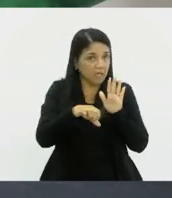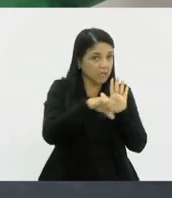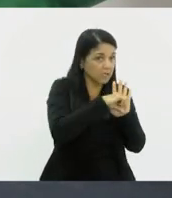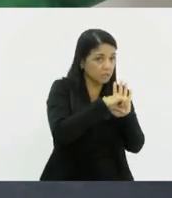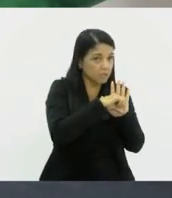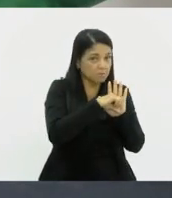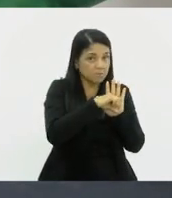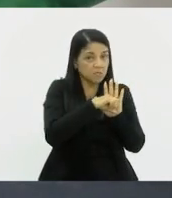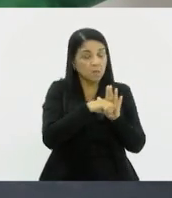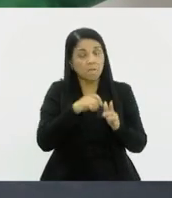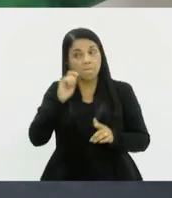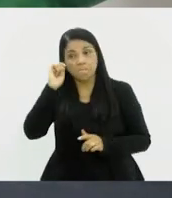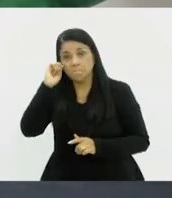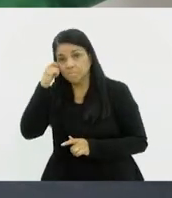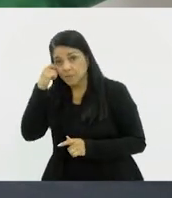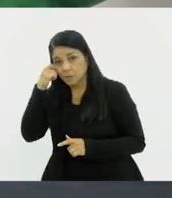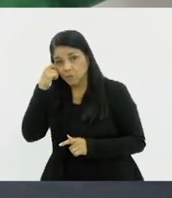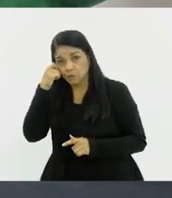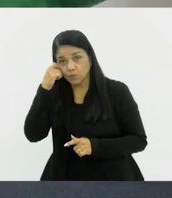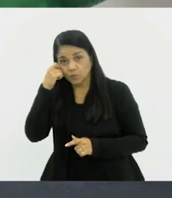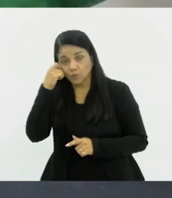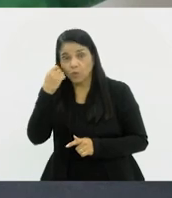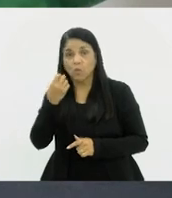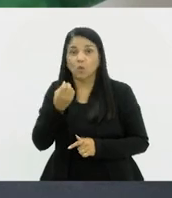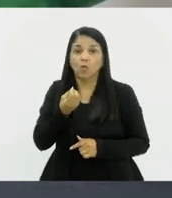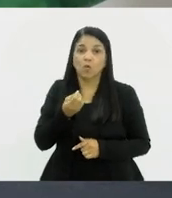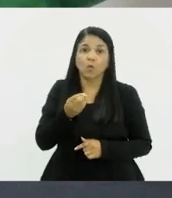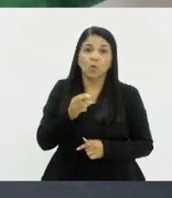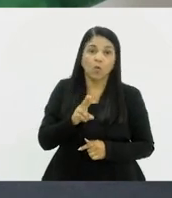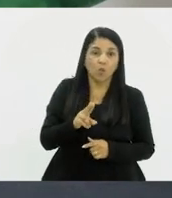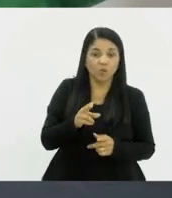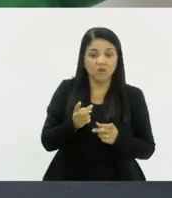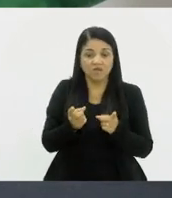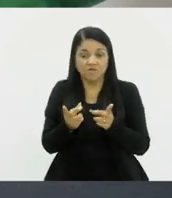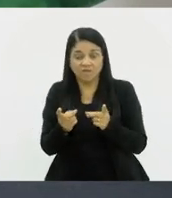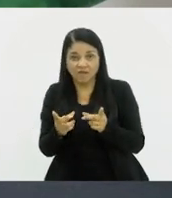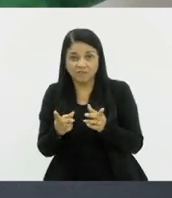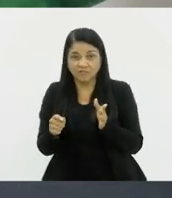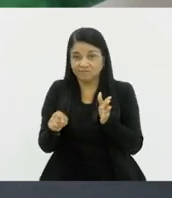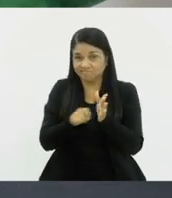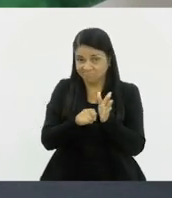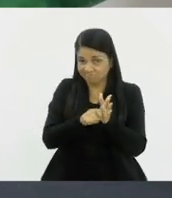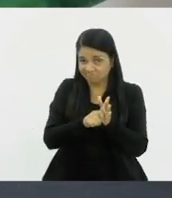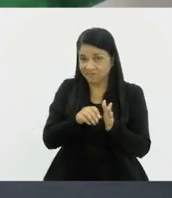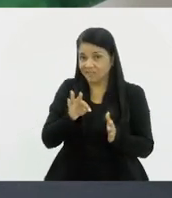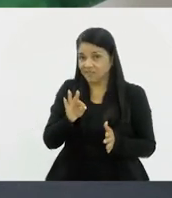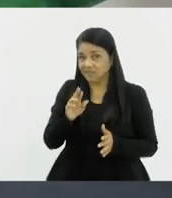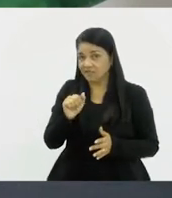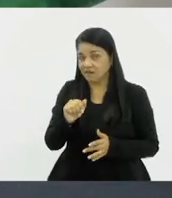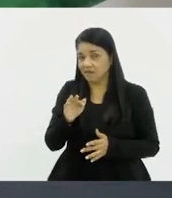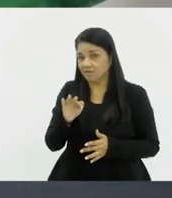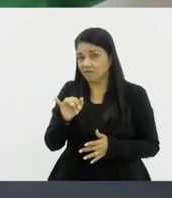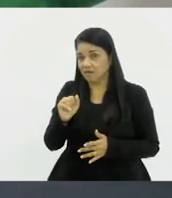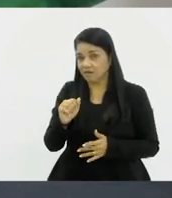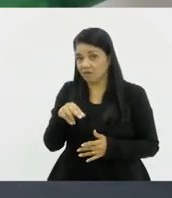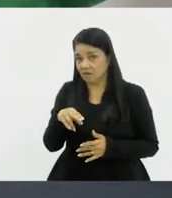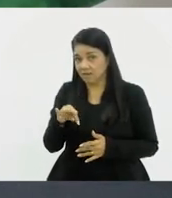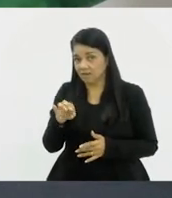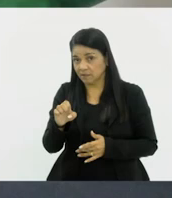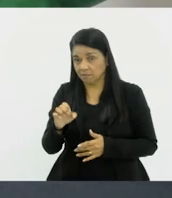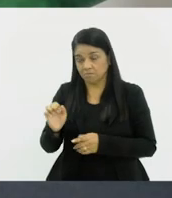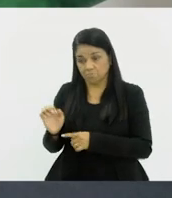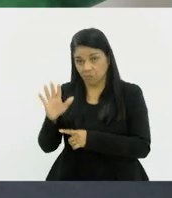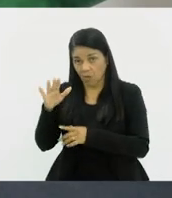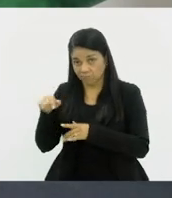Preto né e o usuário varegista e o o traficante varegista né que é quem tá na favela a gente agora